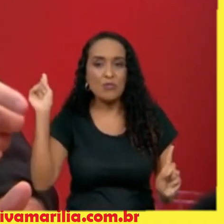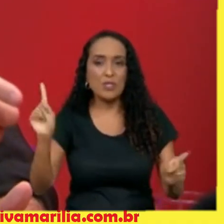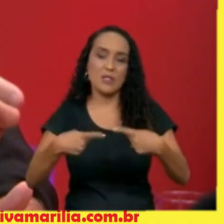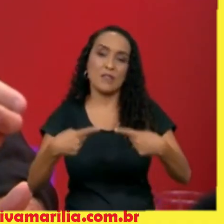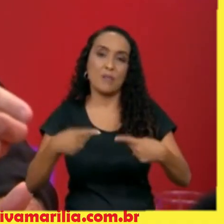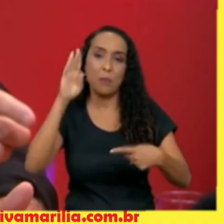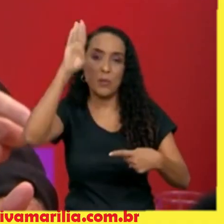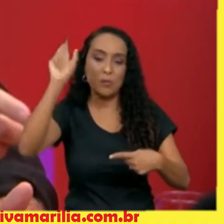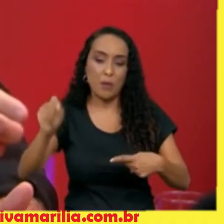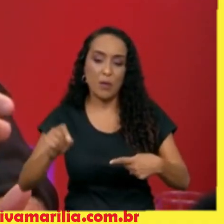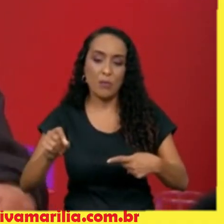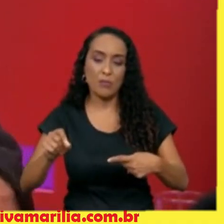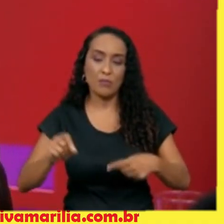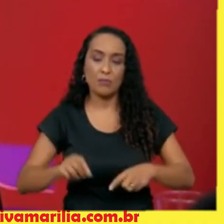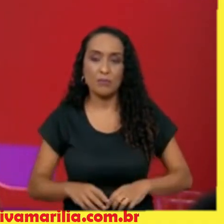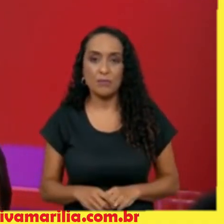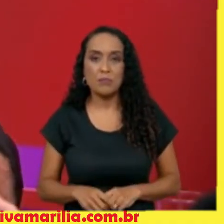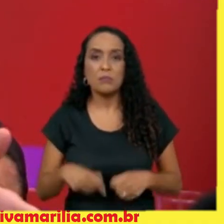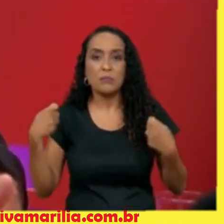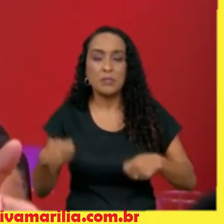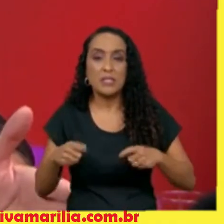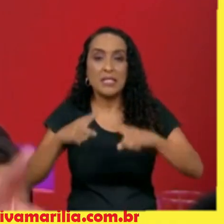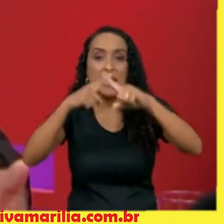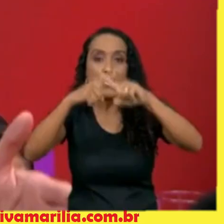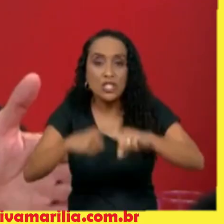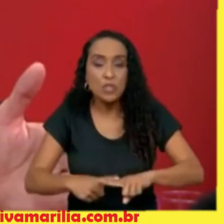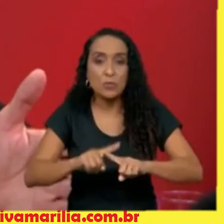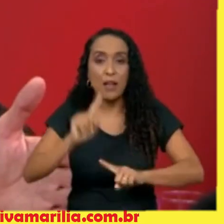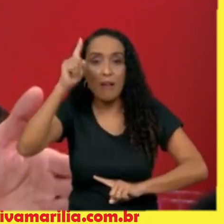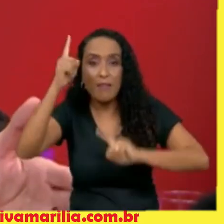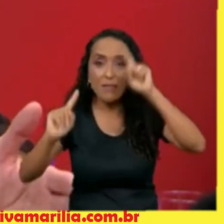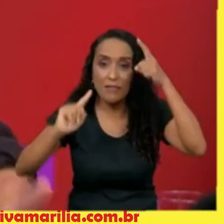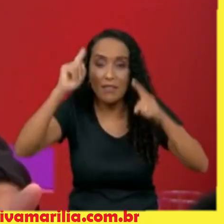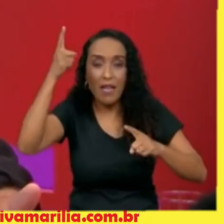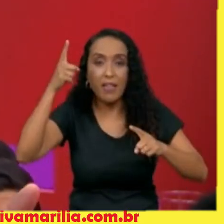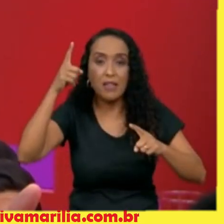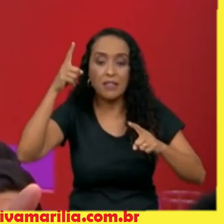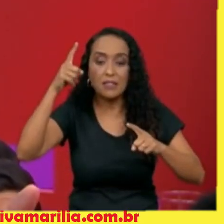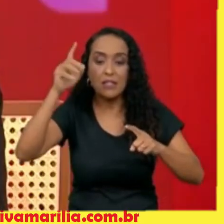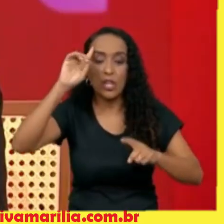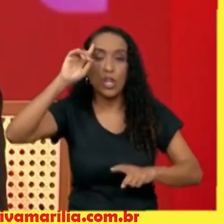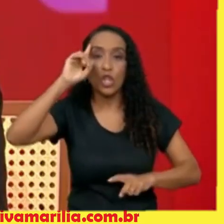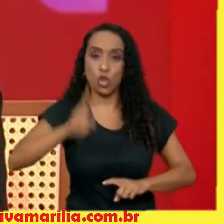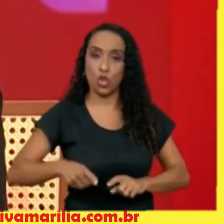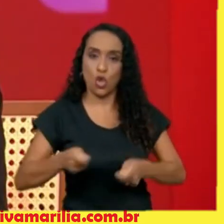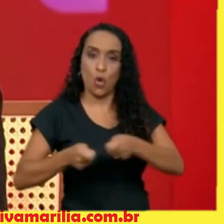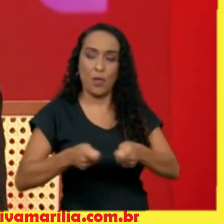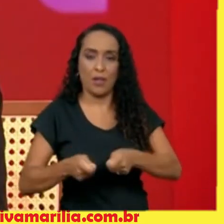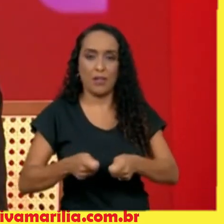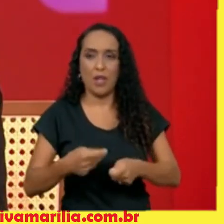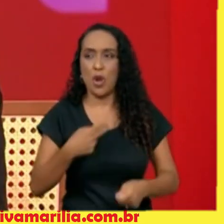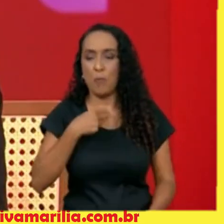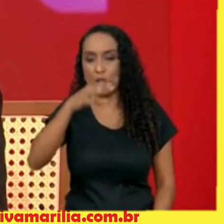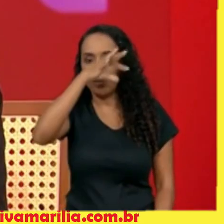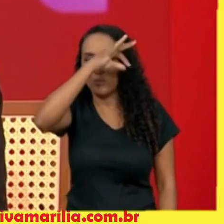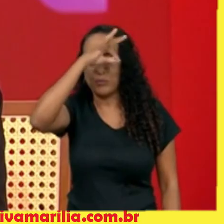extrema-direita compreendeu. Você tem que disputar as ideias dominantes. Entende? Você não pode ser ingênuo e